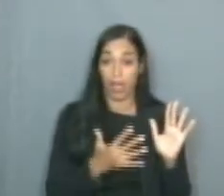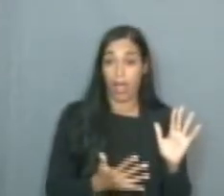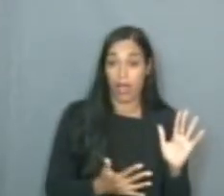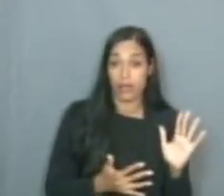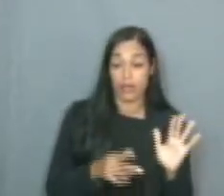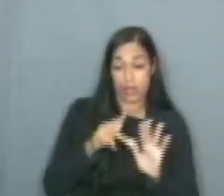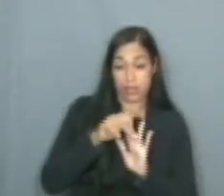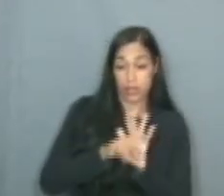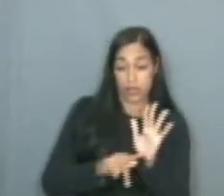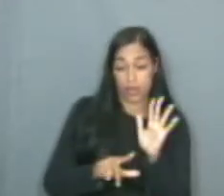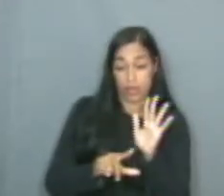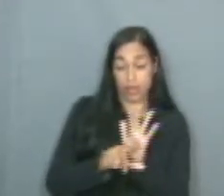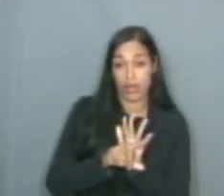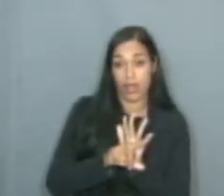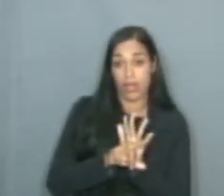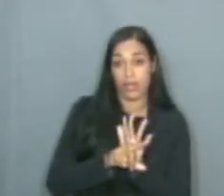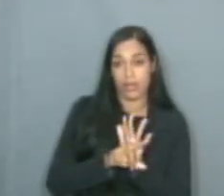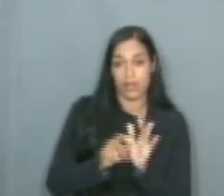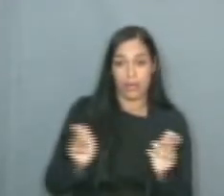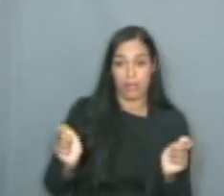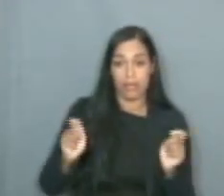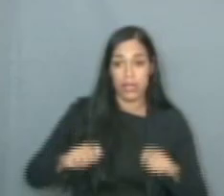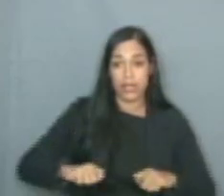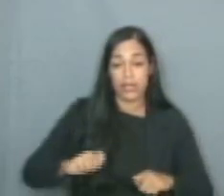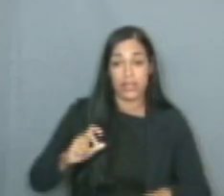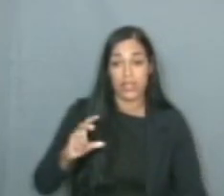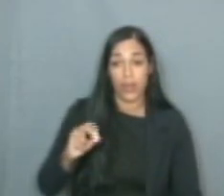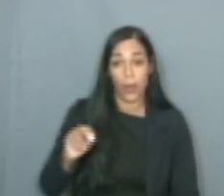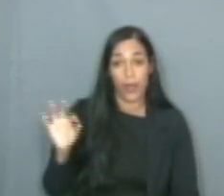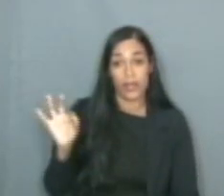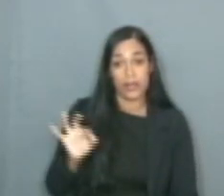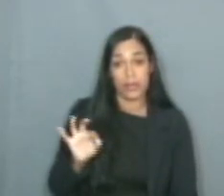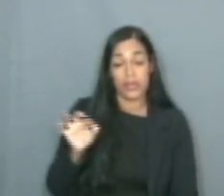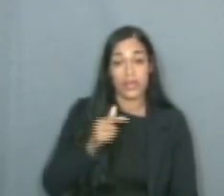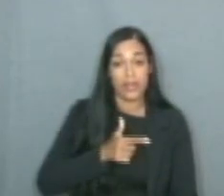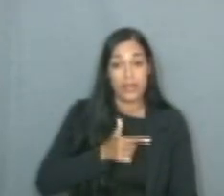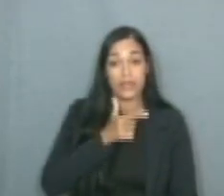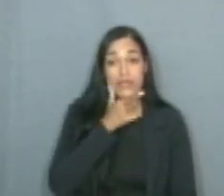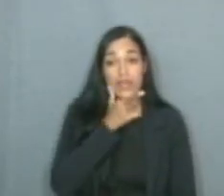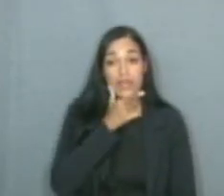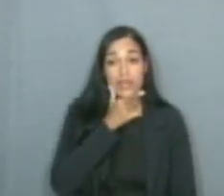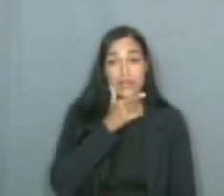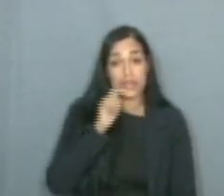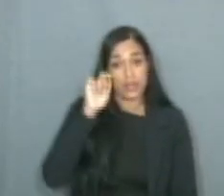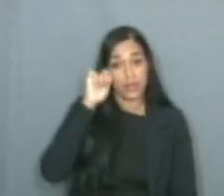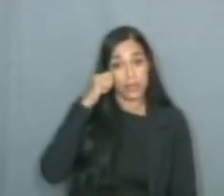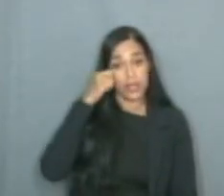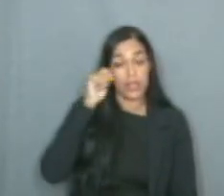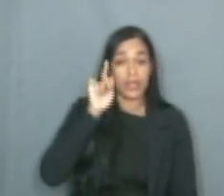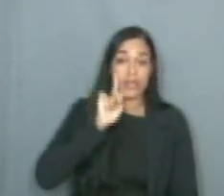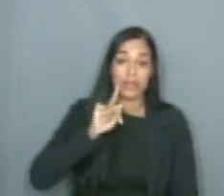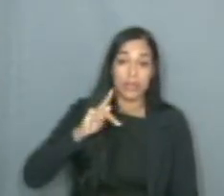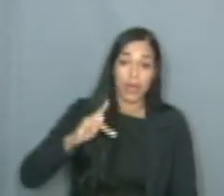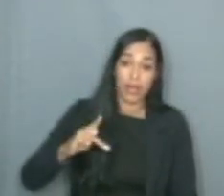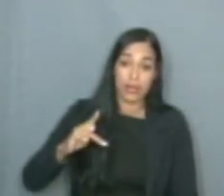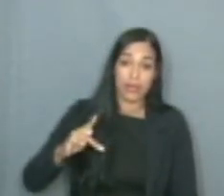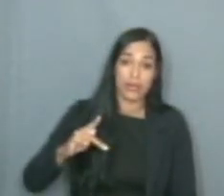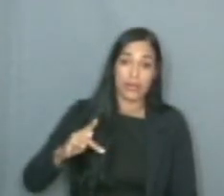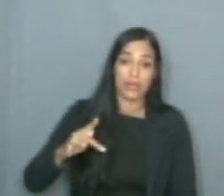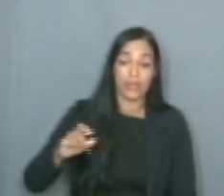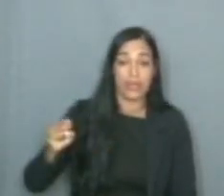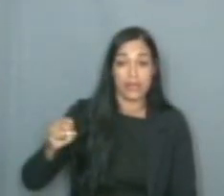nesse projeto de lei, que possibilita que 50% das vagas destinadas sejam para negros e pardos, é